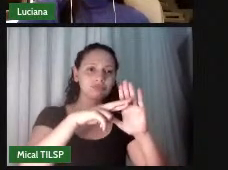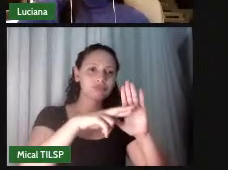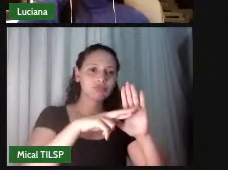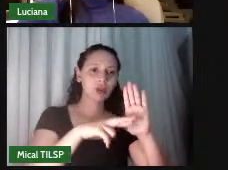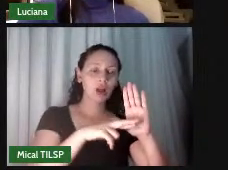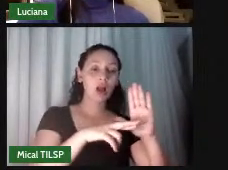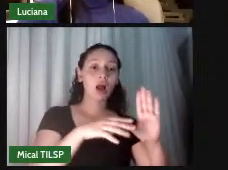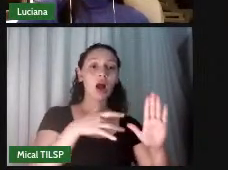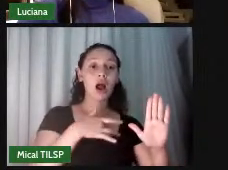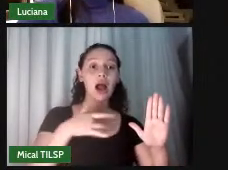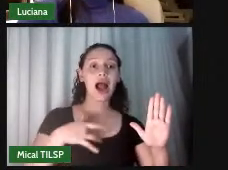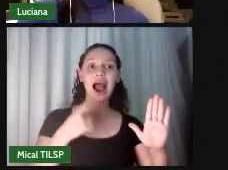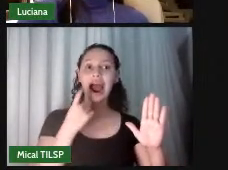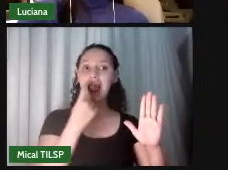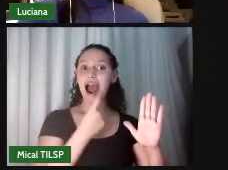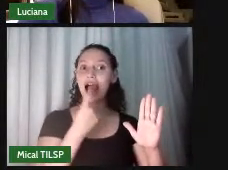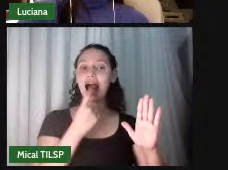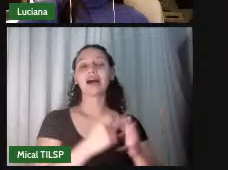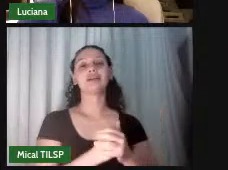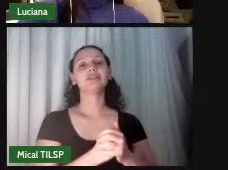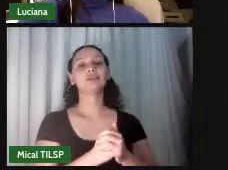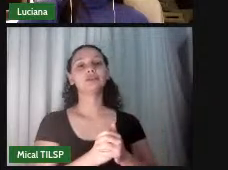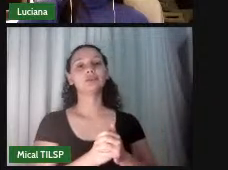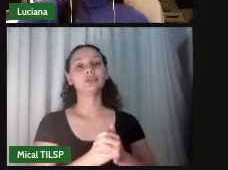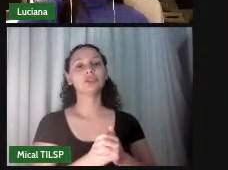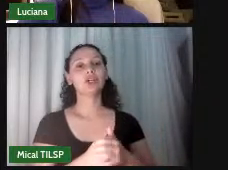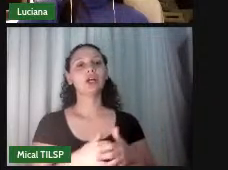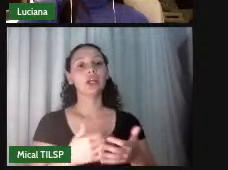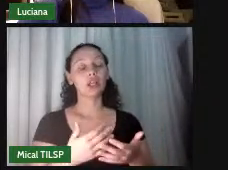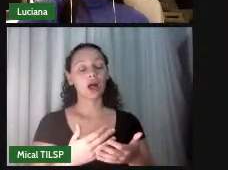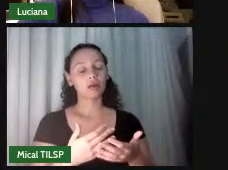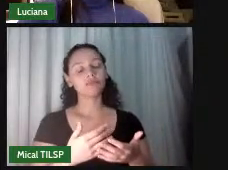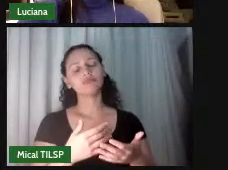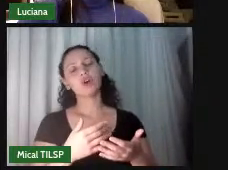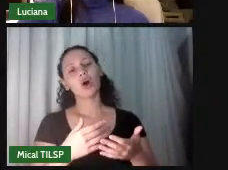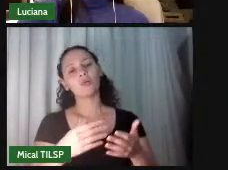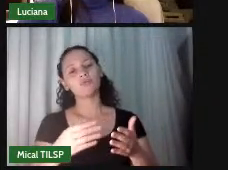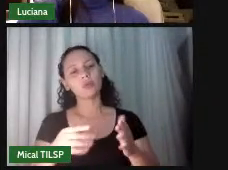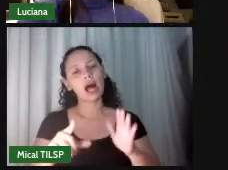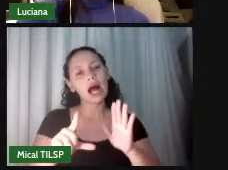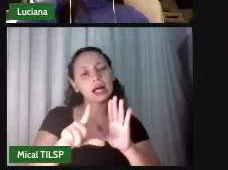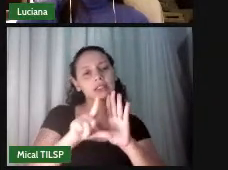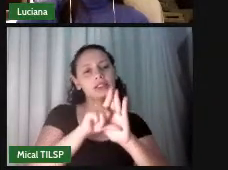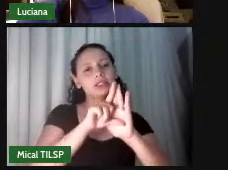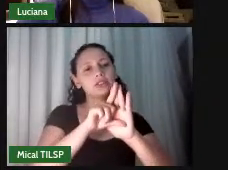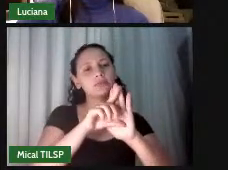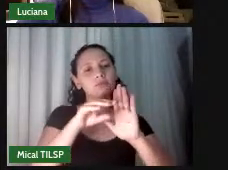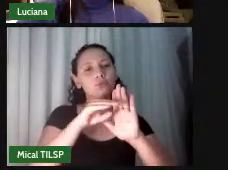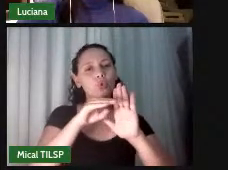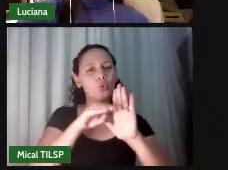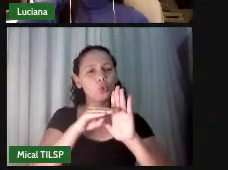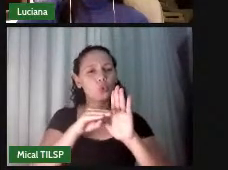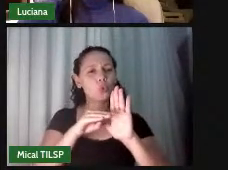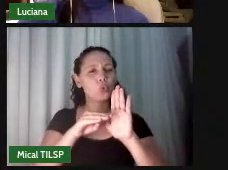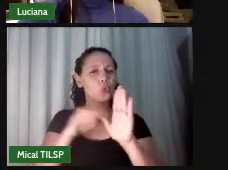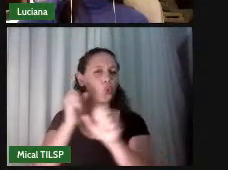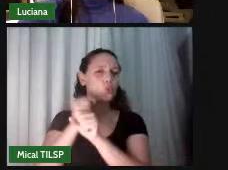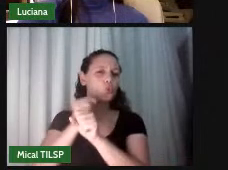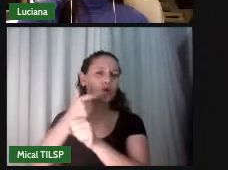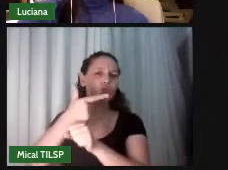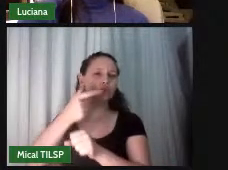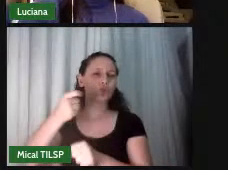servidor público federal, olha só, elas foram instituídas pela Portaria Normativa número 6, lá em 2012, pelo